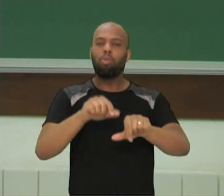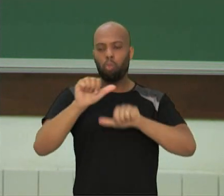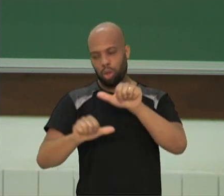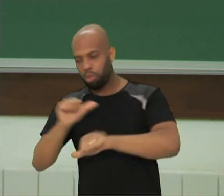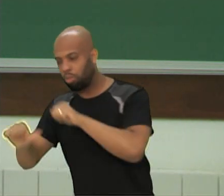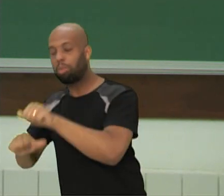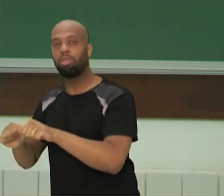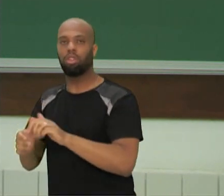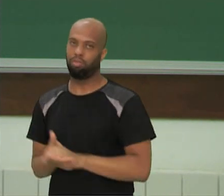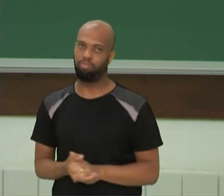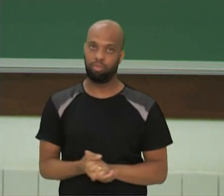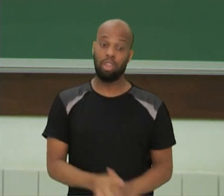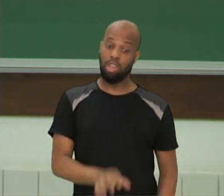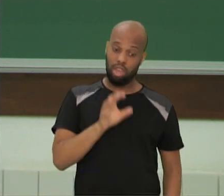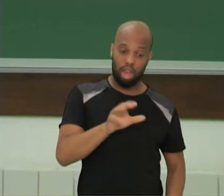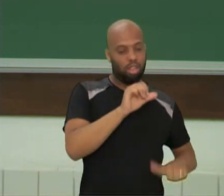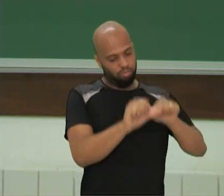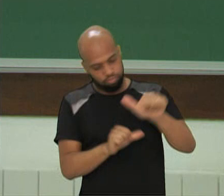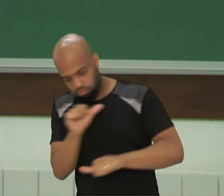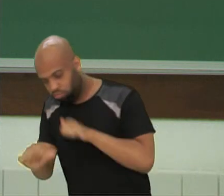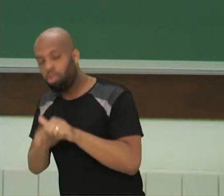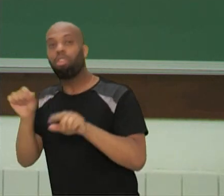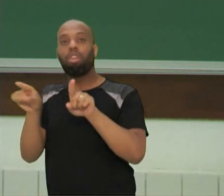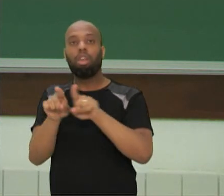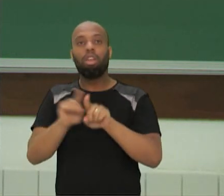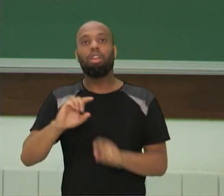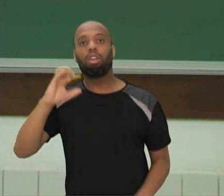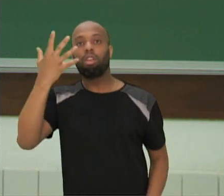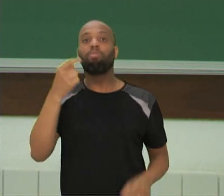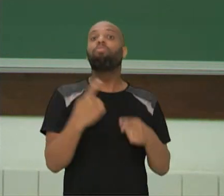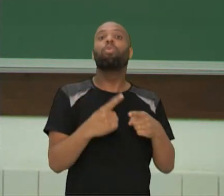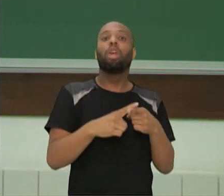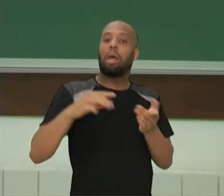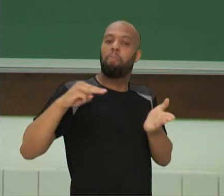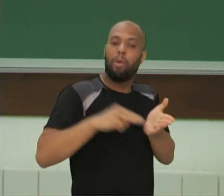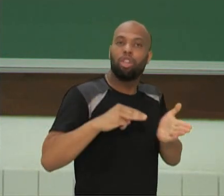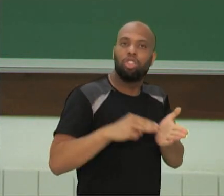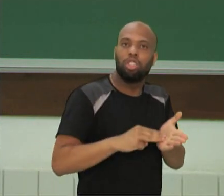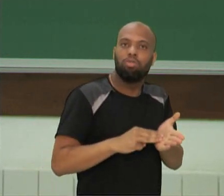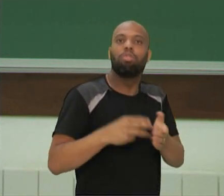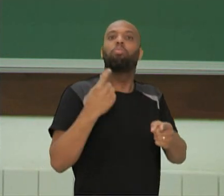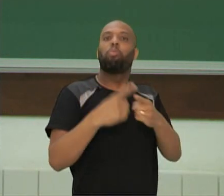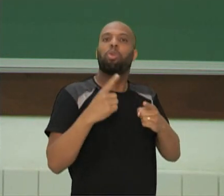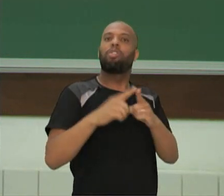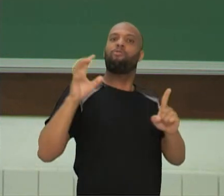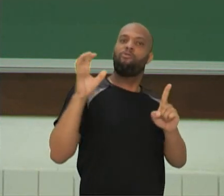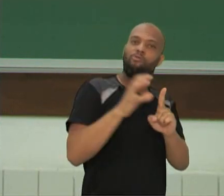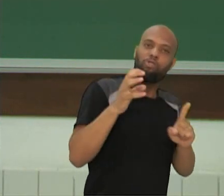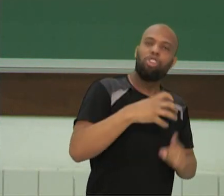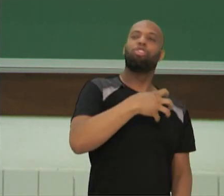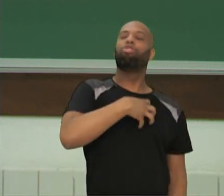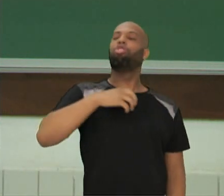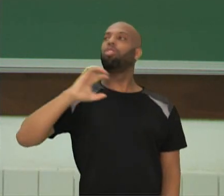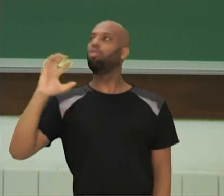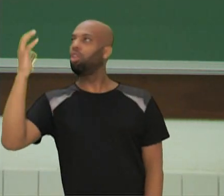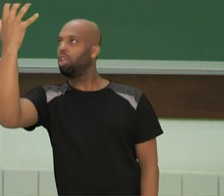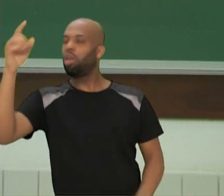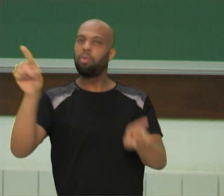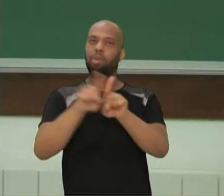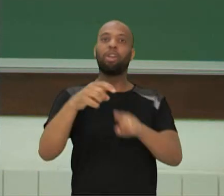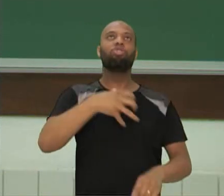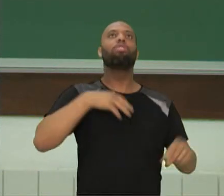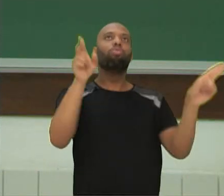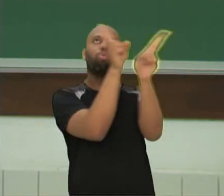terrestre. E essas mudanças também fizeram com que houvessem mudanças nas condições climáticas, na circulação